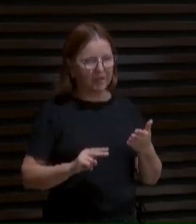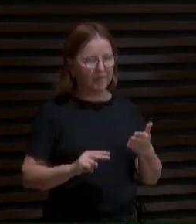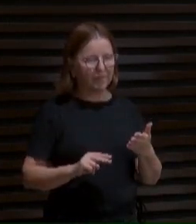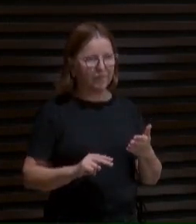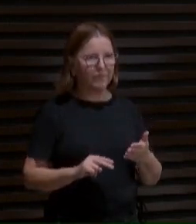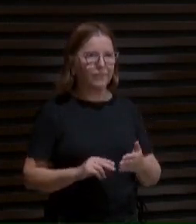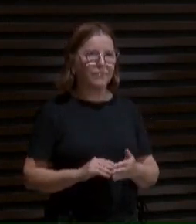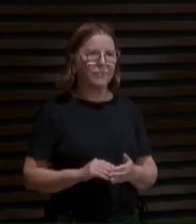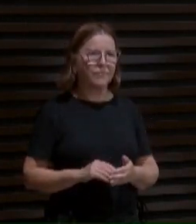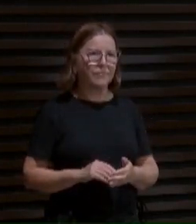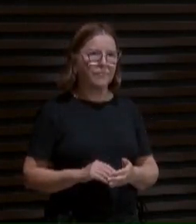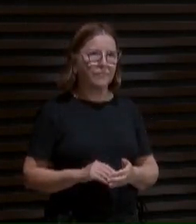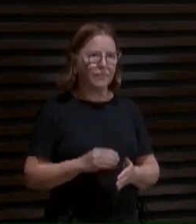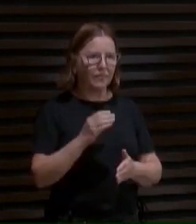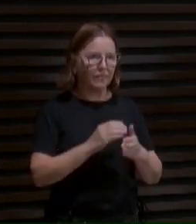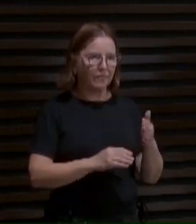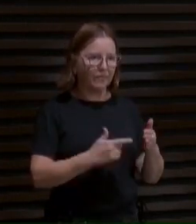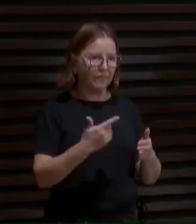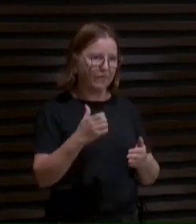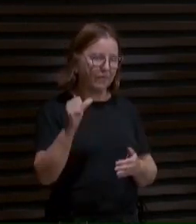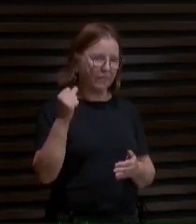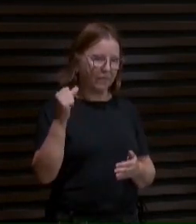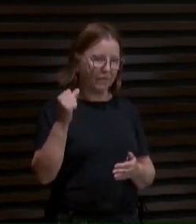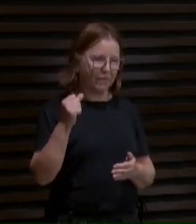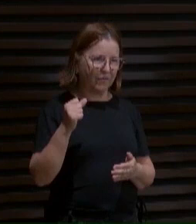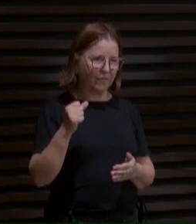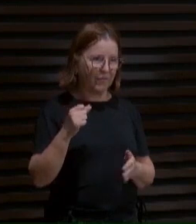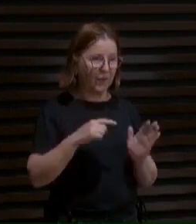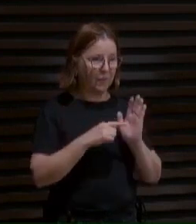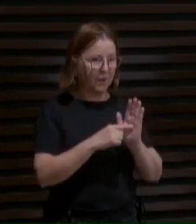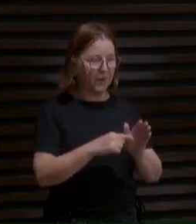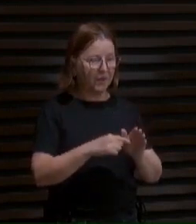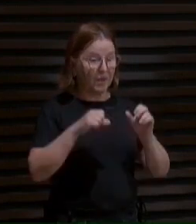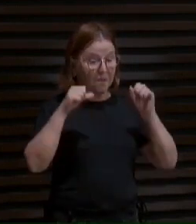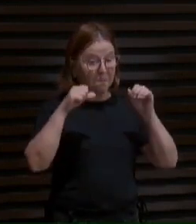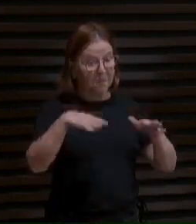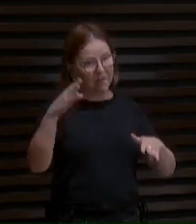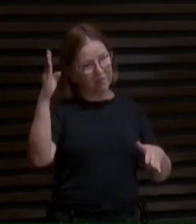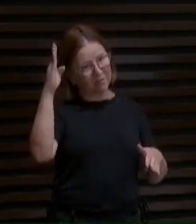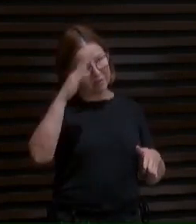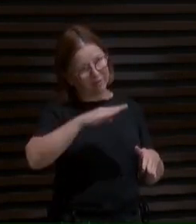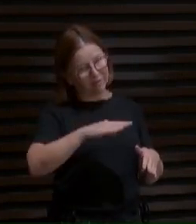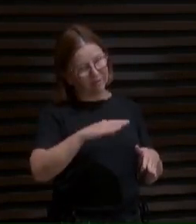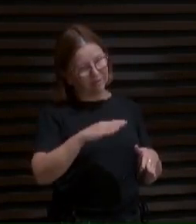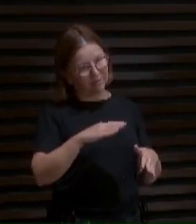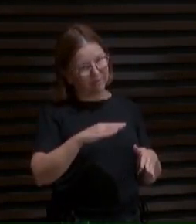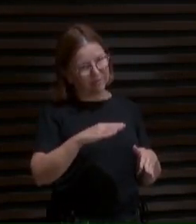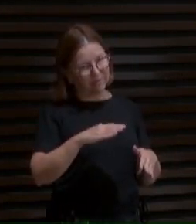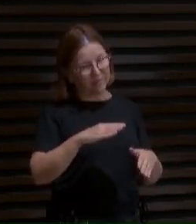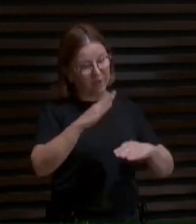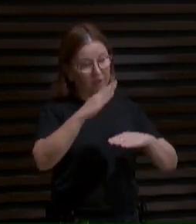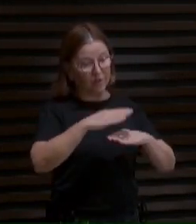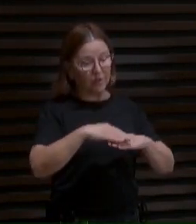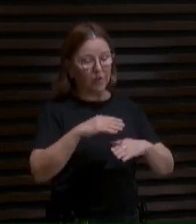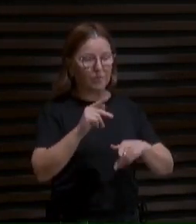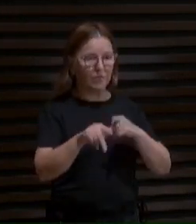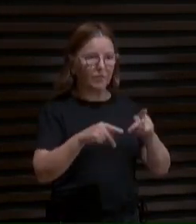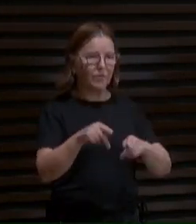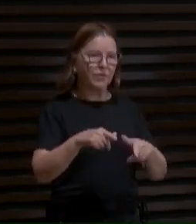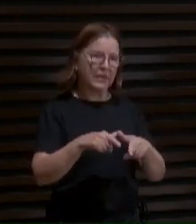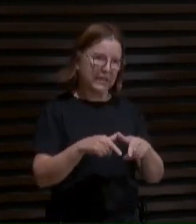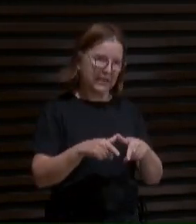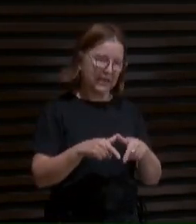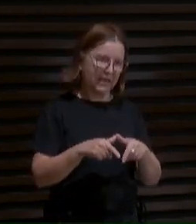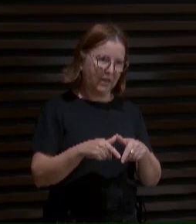também, viu? Que é mostrando que a bênção e a maldição iriam cair no povo de Israel. Quando